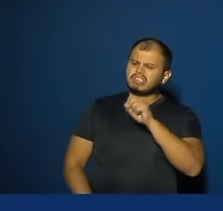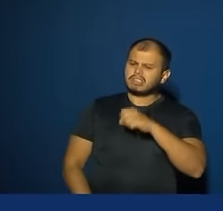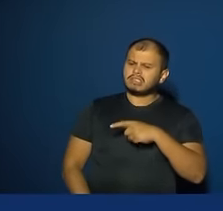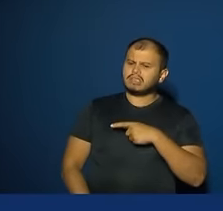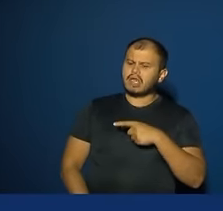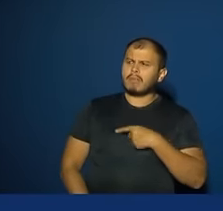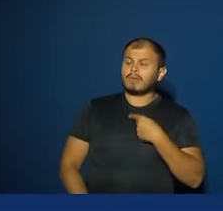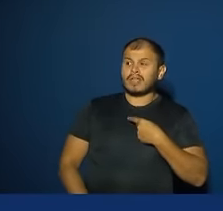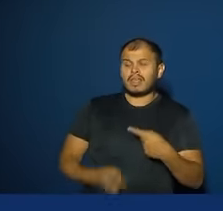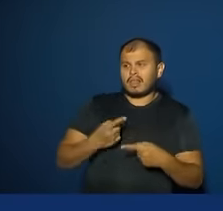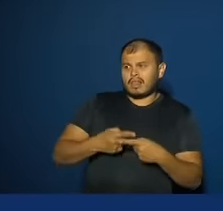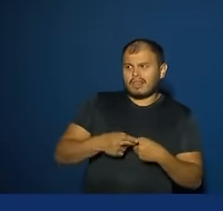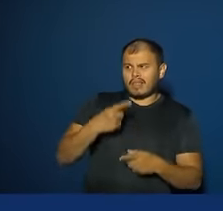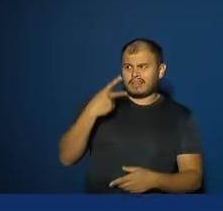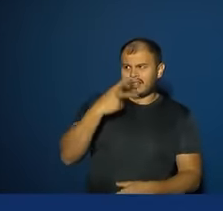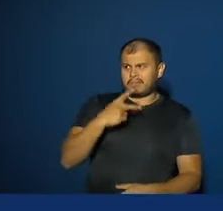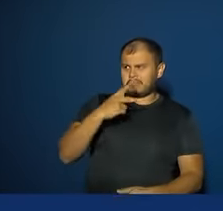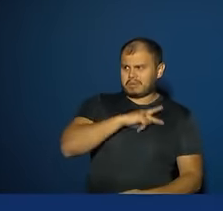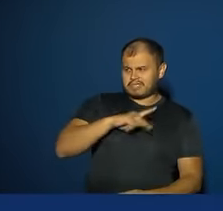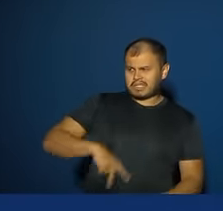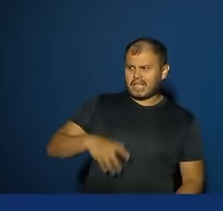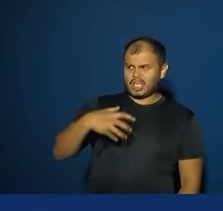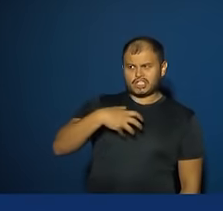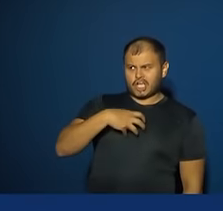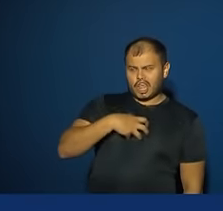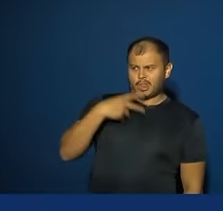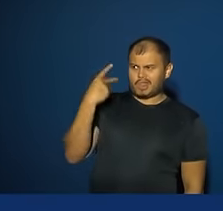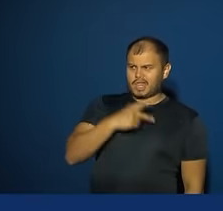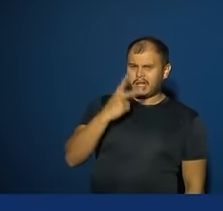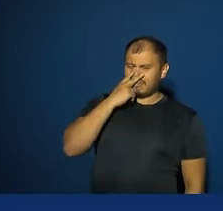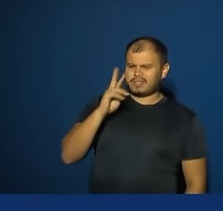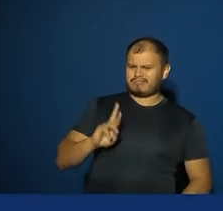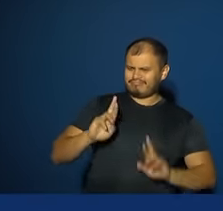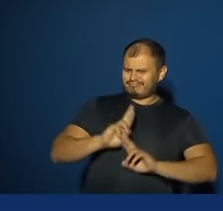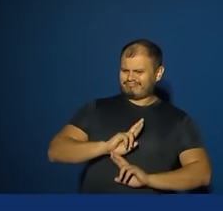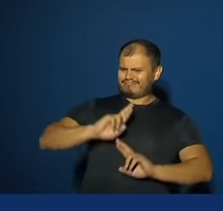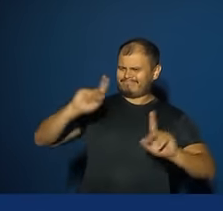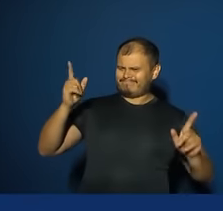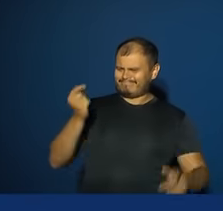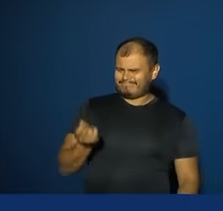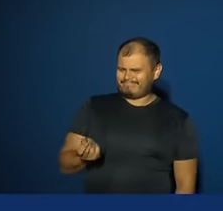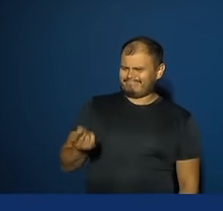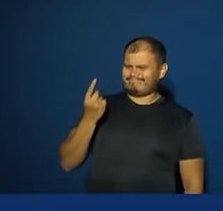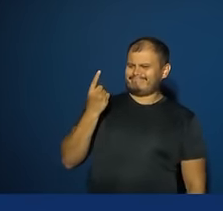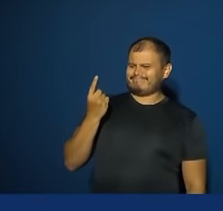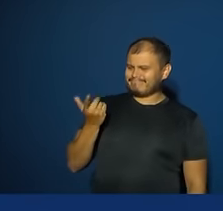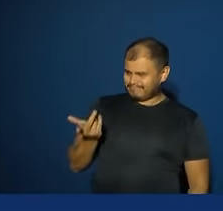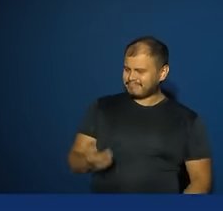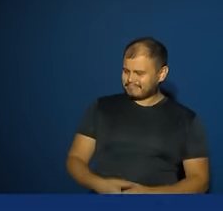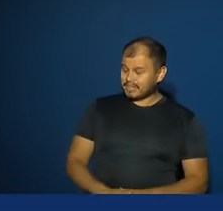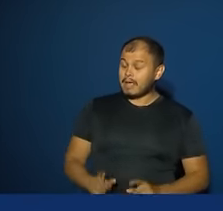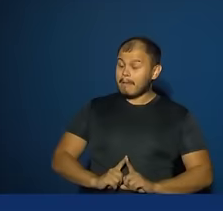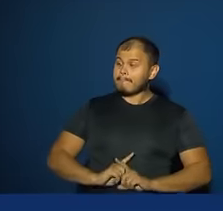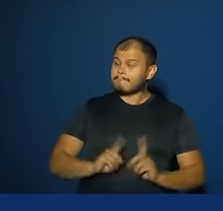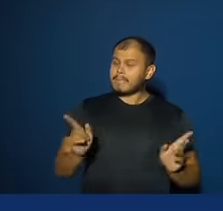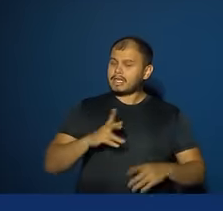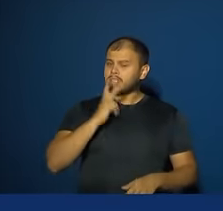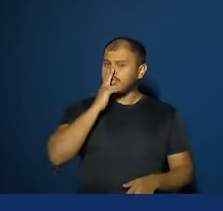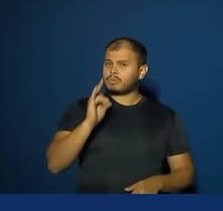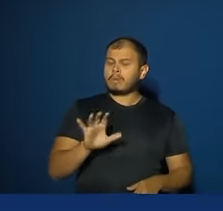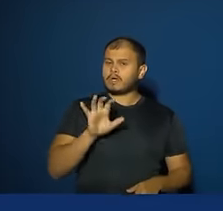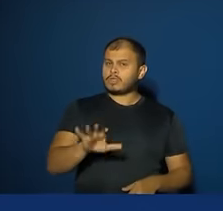tem tem o seu jeito dele né e diferente um pouco e do padrão Mas uma coisa que